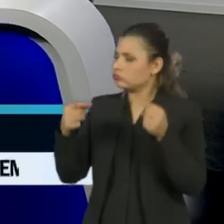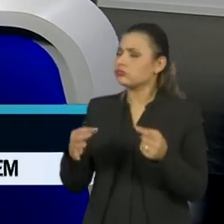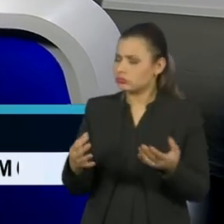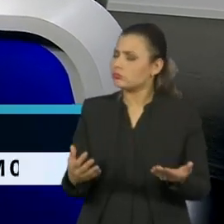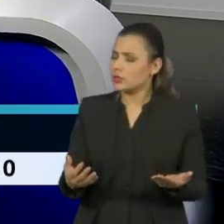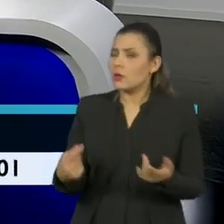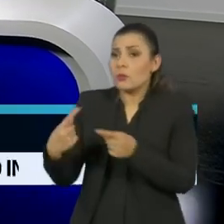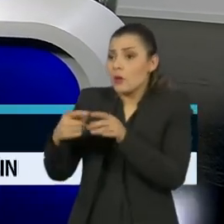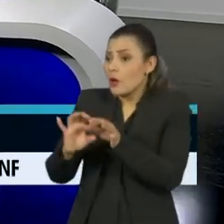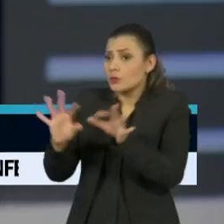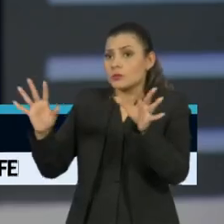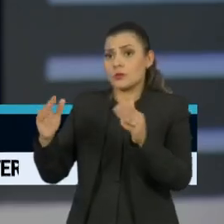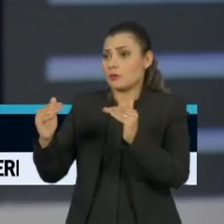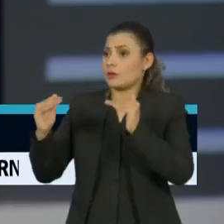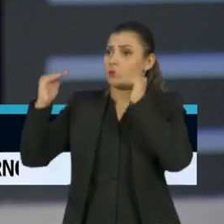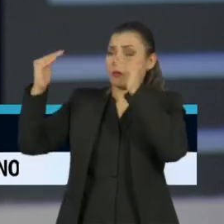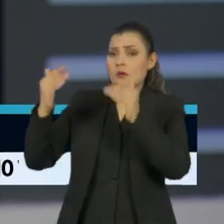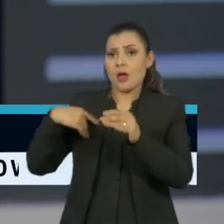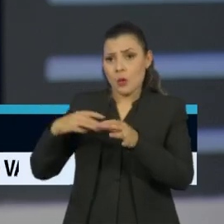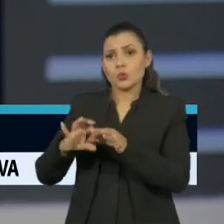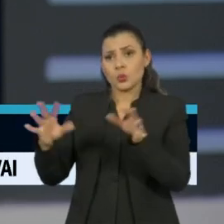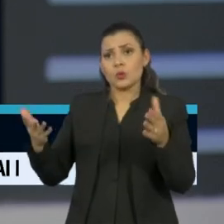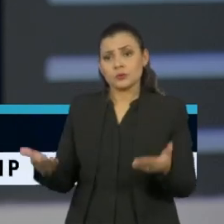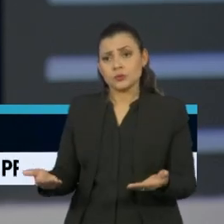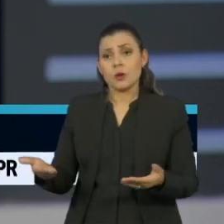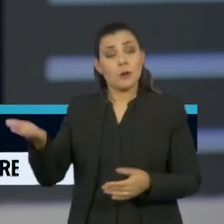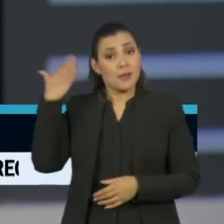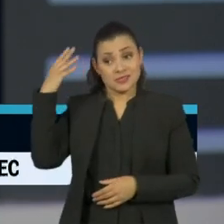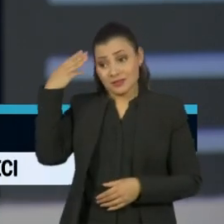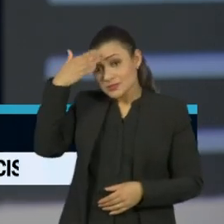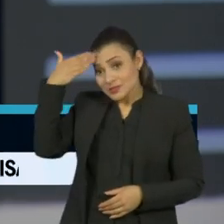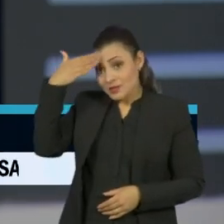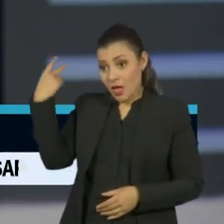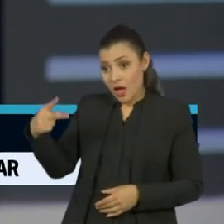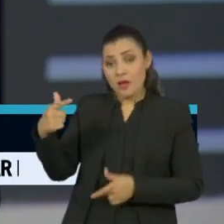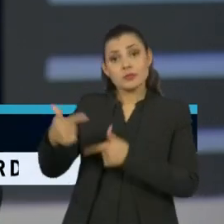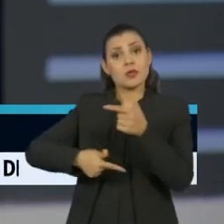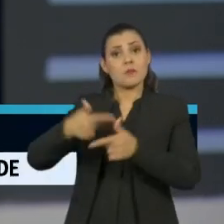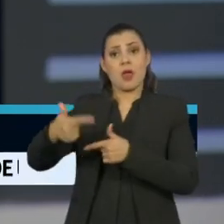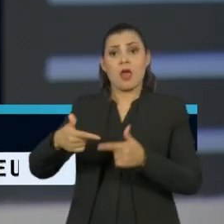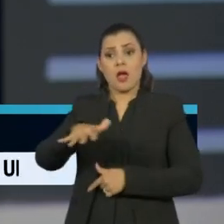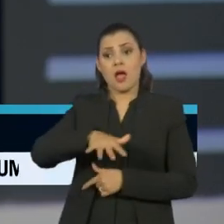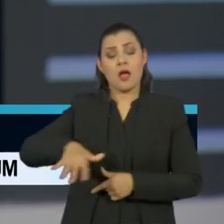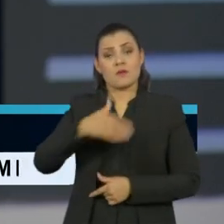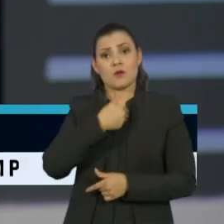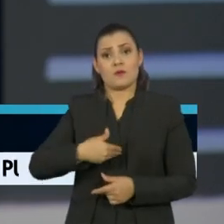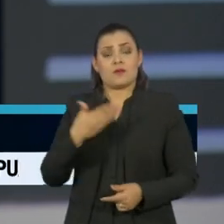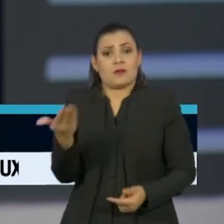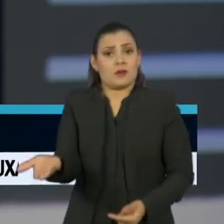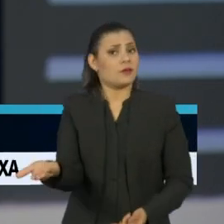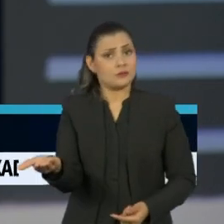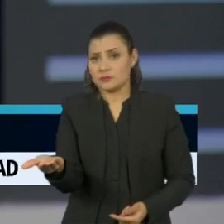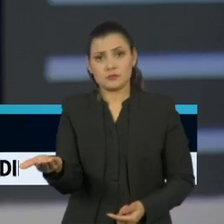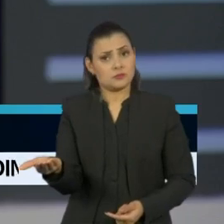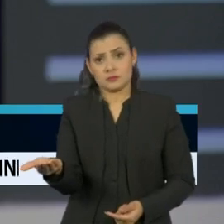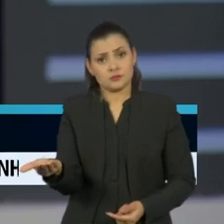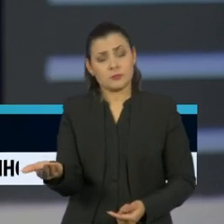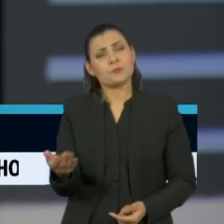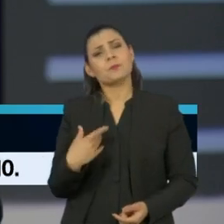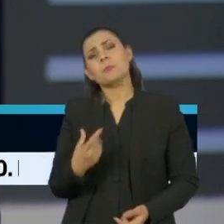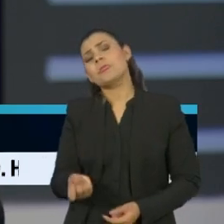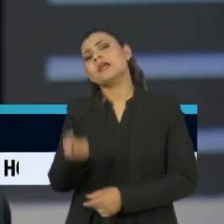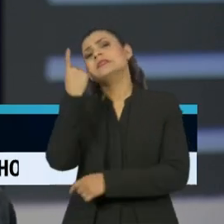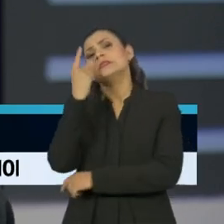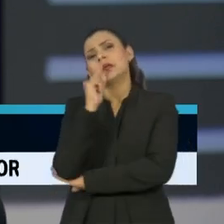porque ele foi autorizado e pública ele prestou na época estava ligado a tudo que acontecia no estado mas eu tô